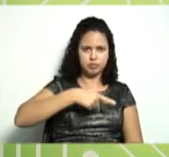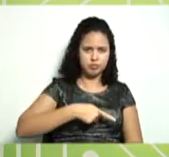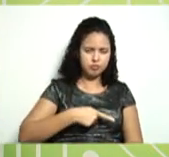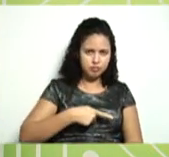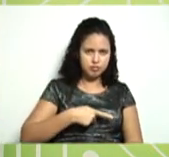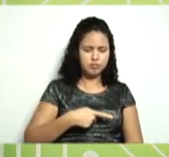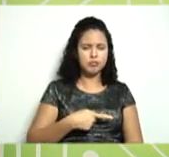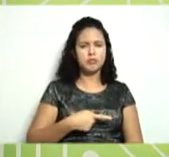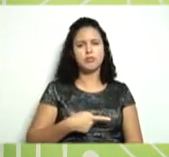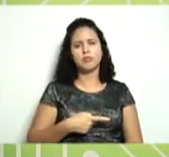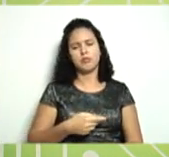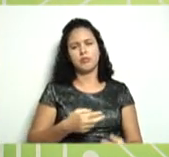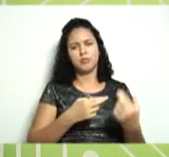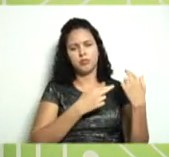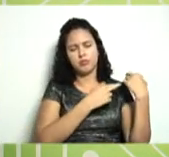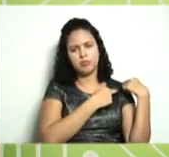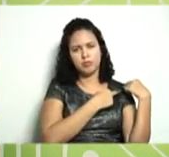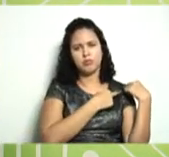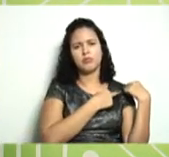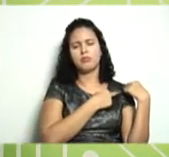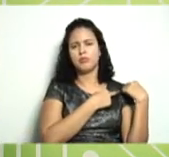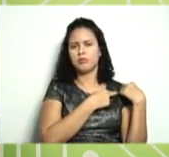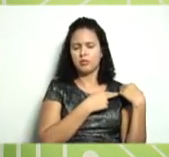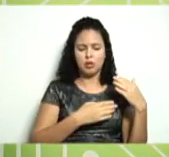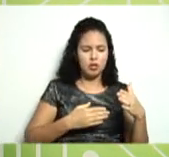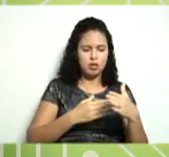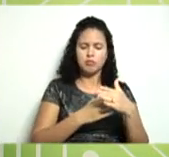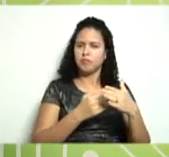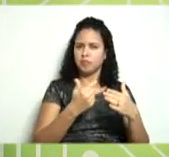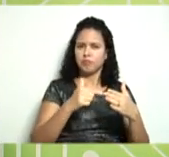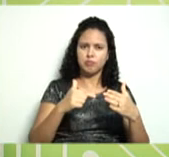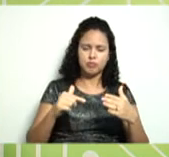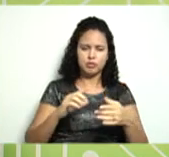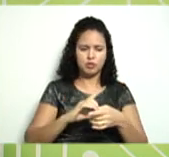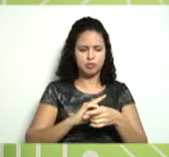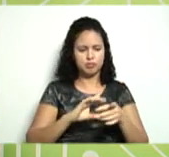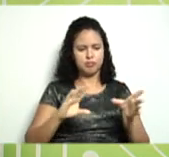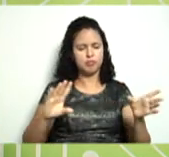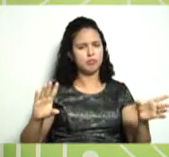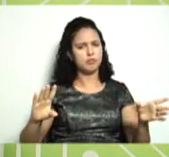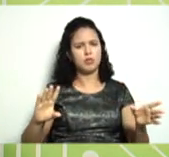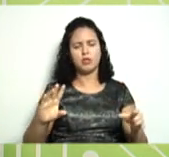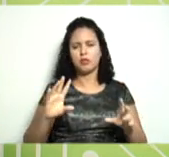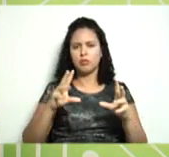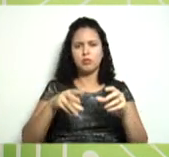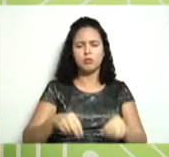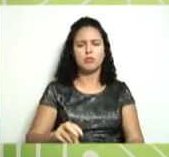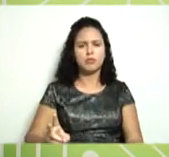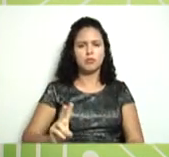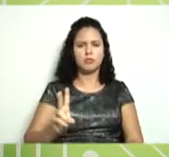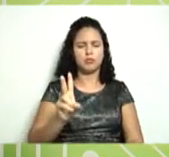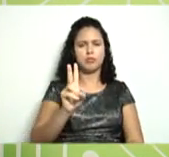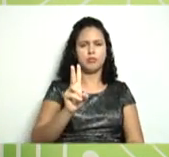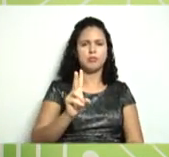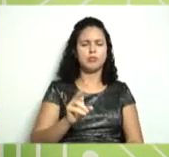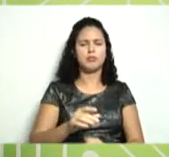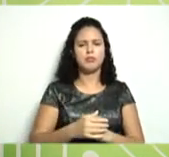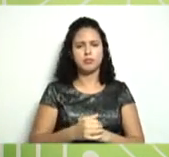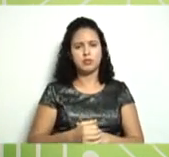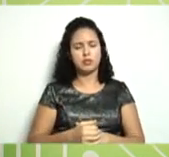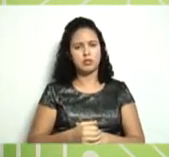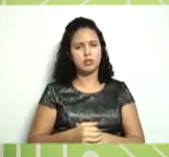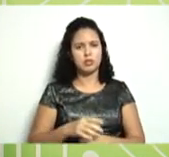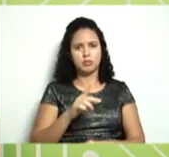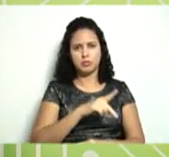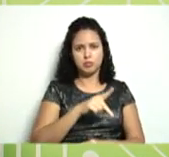pode ter uma responsabilidade sem limite sobre todos os valores que tem na cooperativa. Professora,